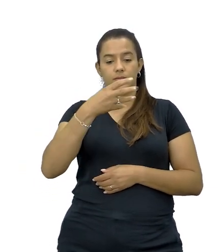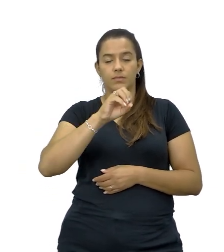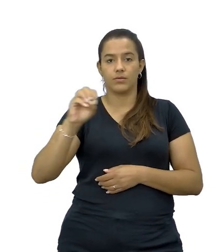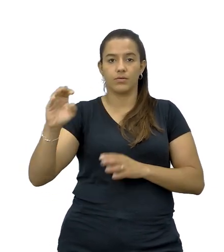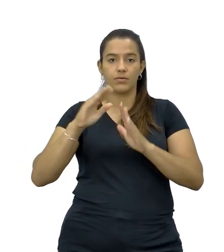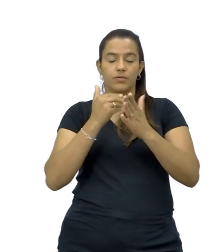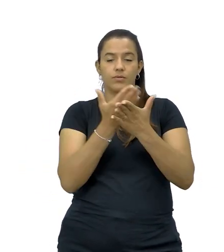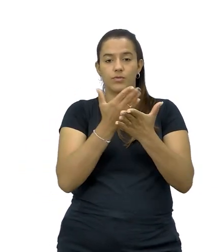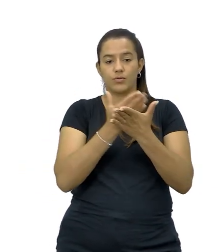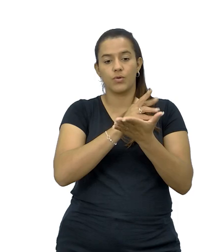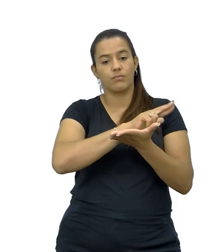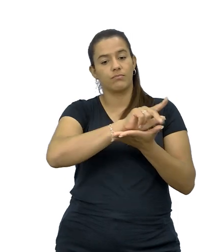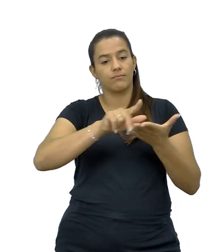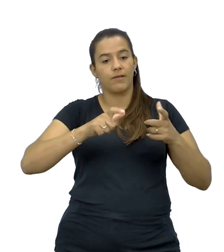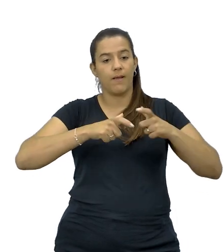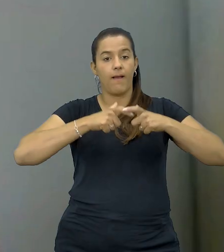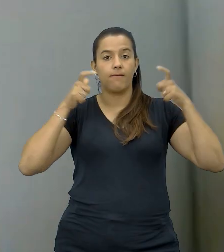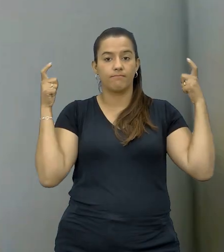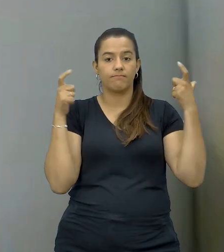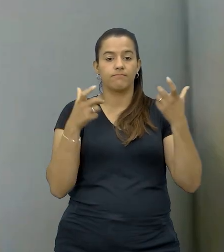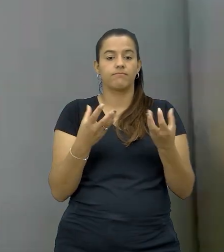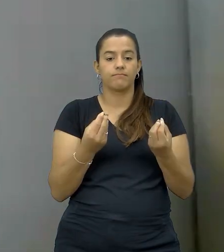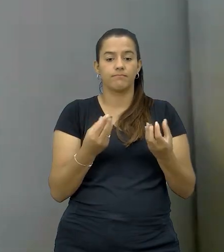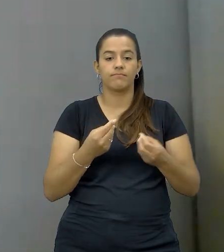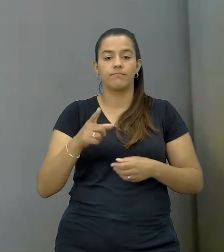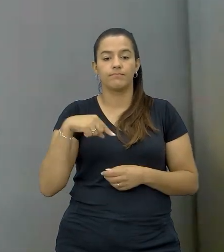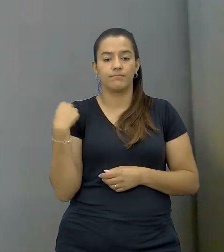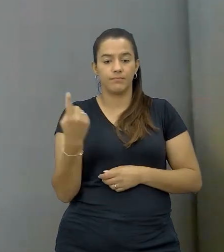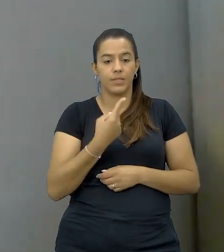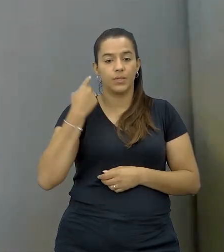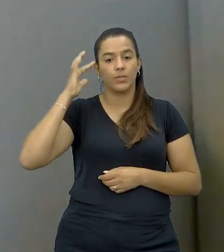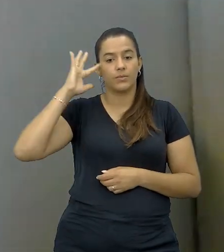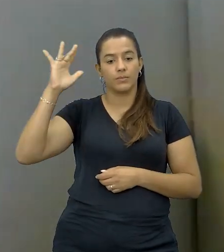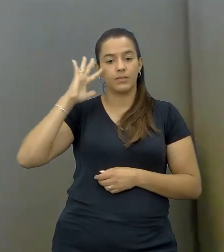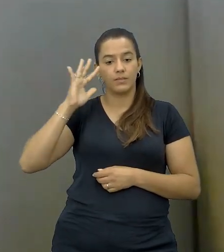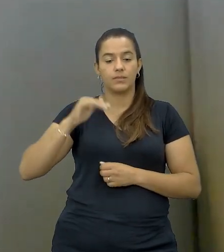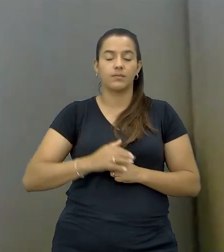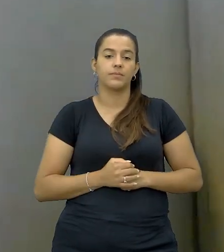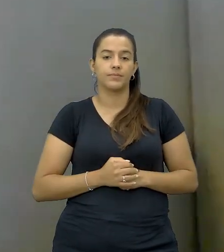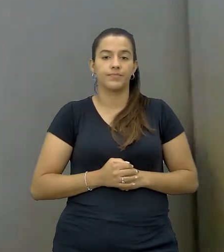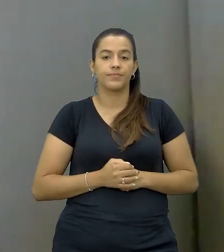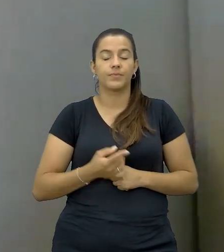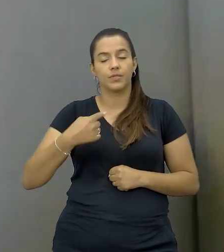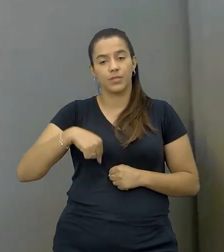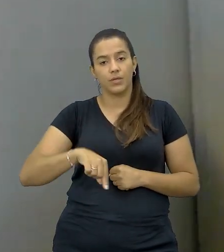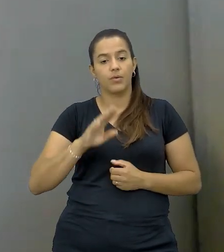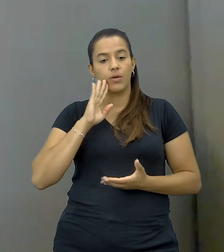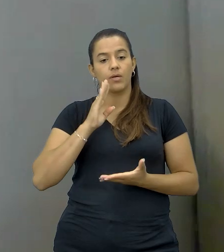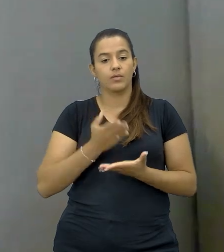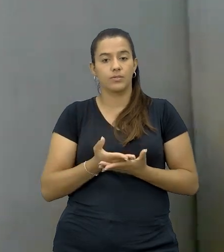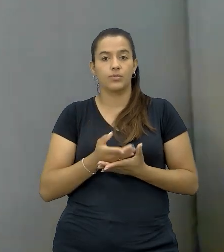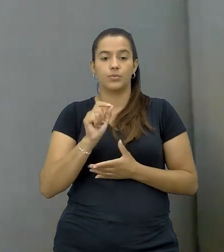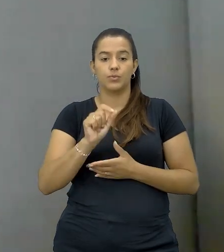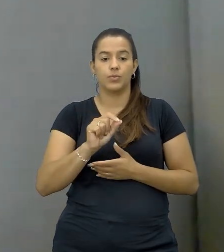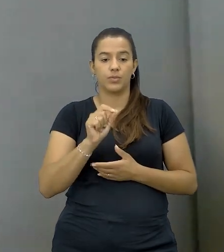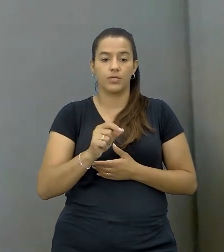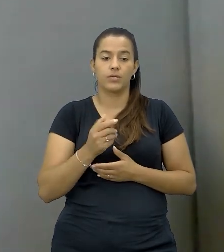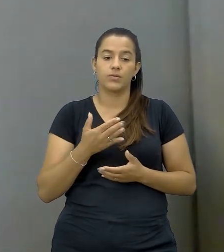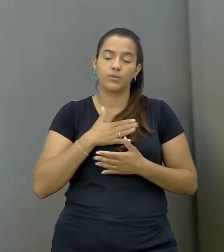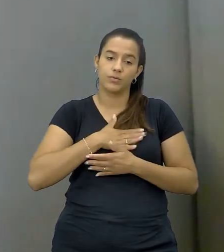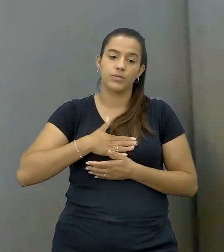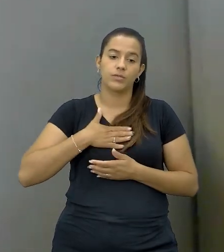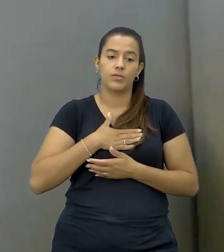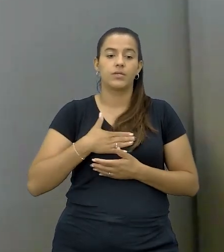5.300 escolas, é muito, né, para nós pensarmos. Então, eu acredito que, e